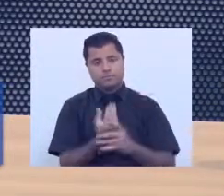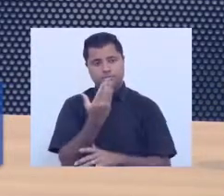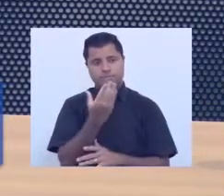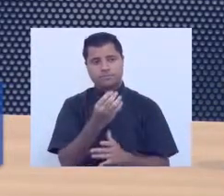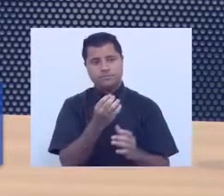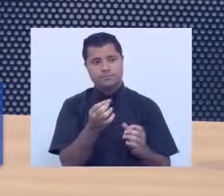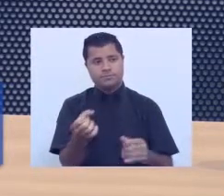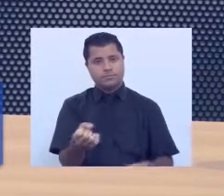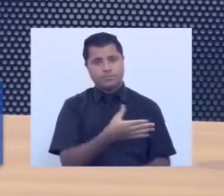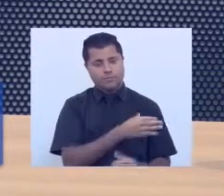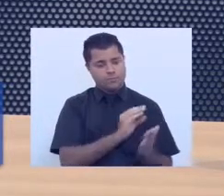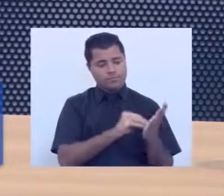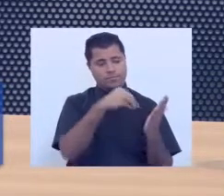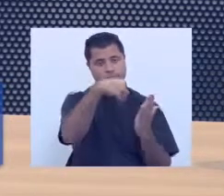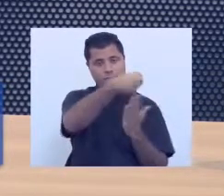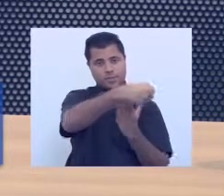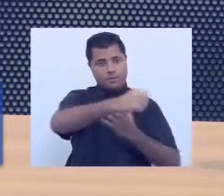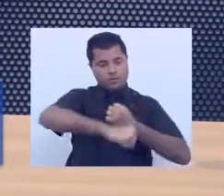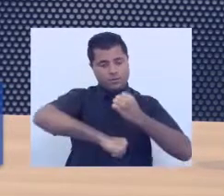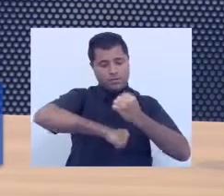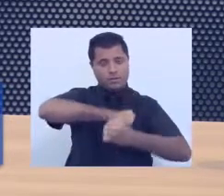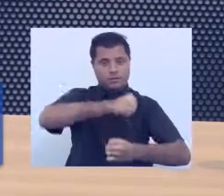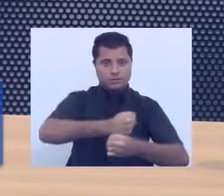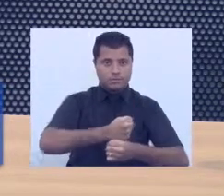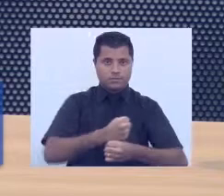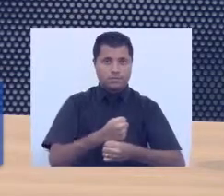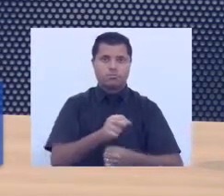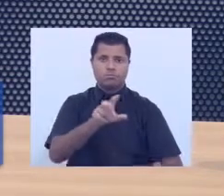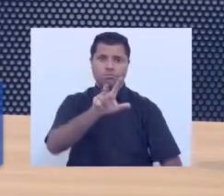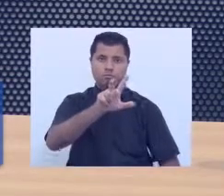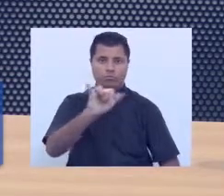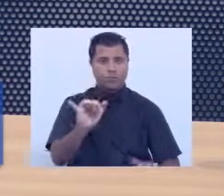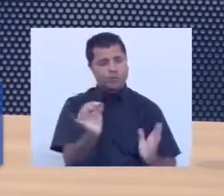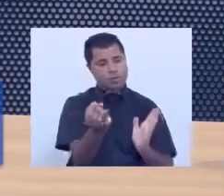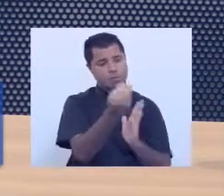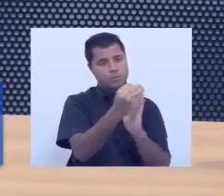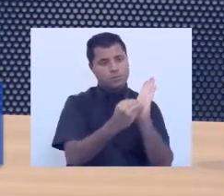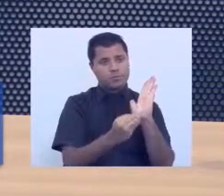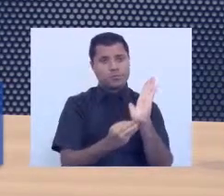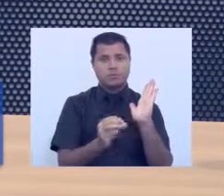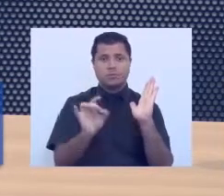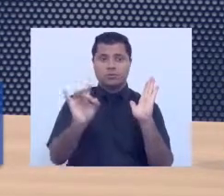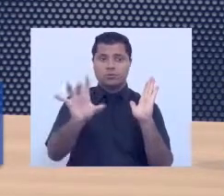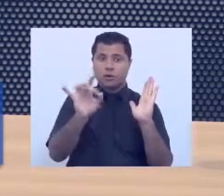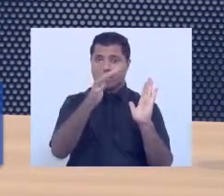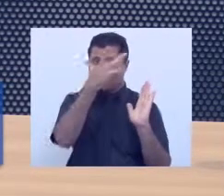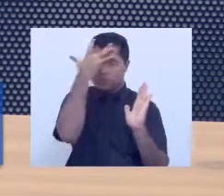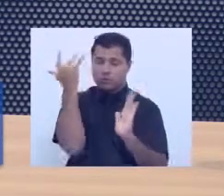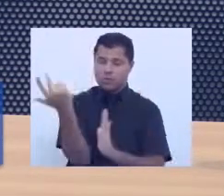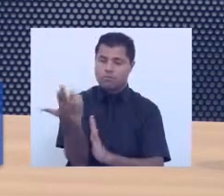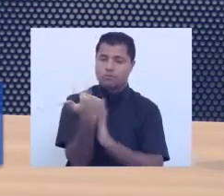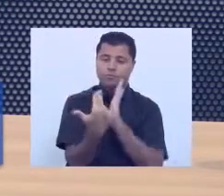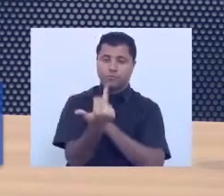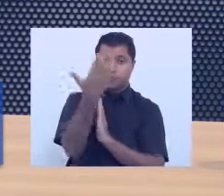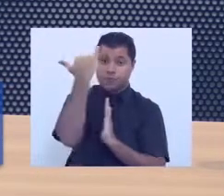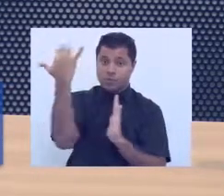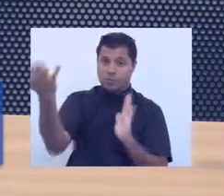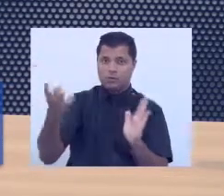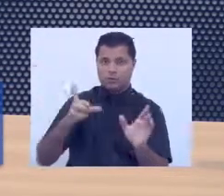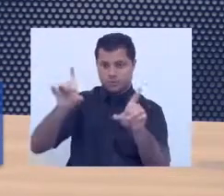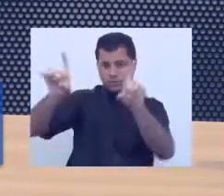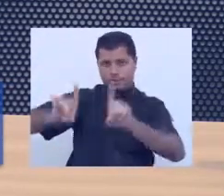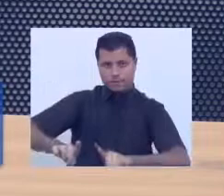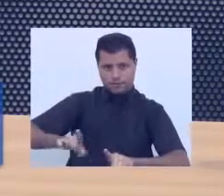um calendário anual, onde vamos contemplar só artistas, as telas de artistas plásticos, pessoas com